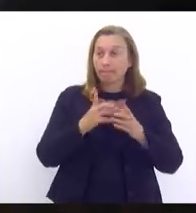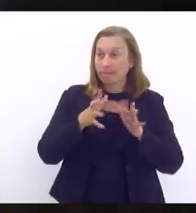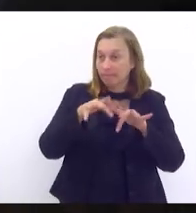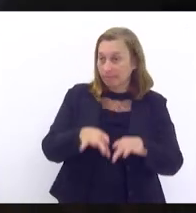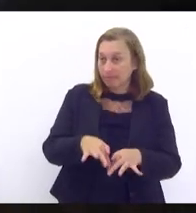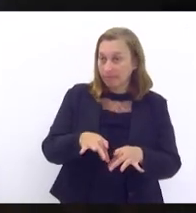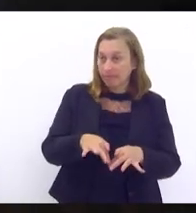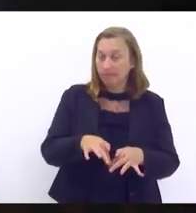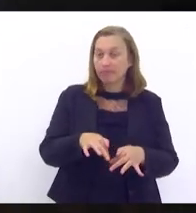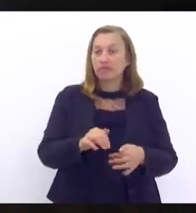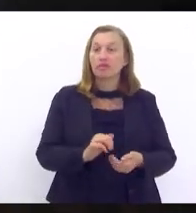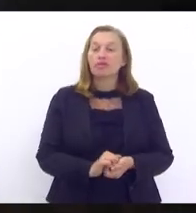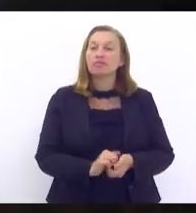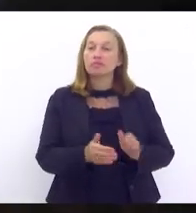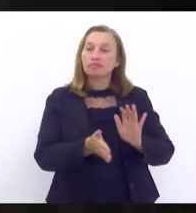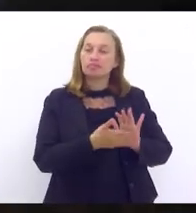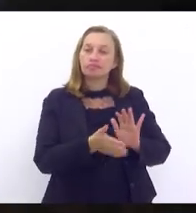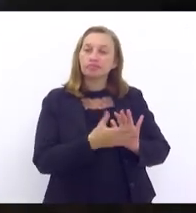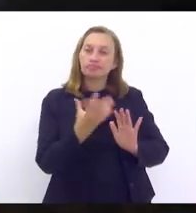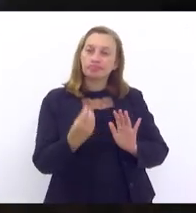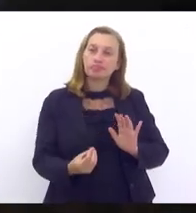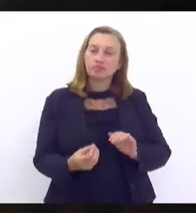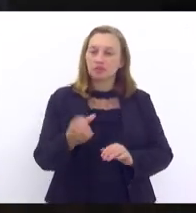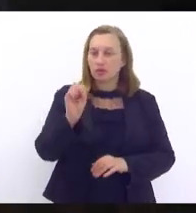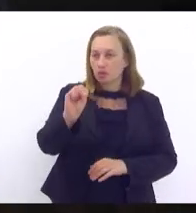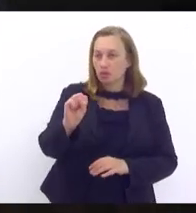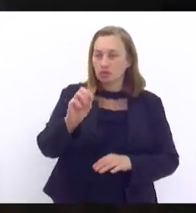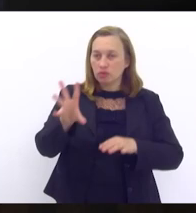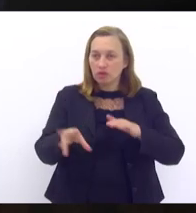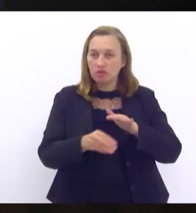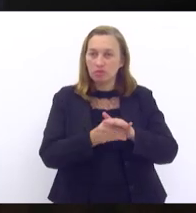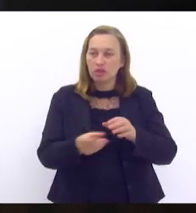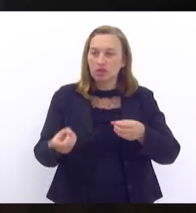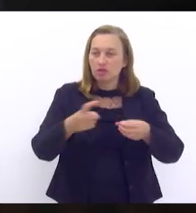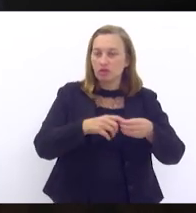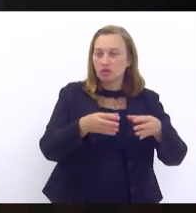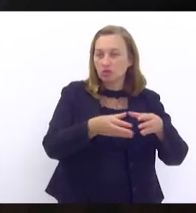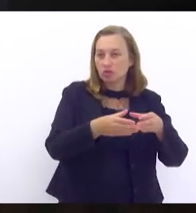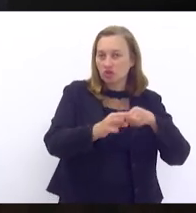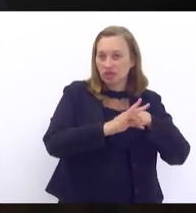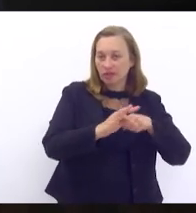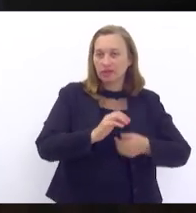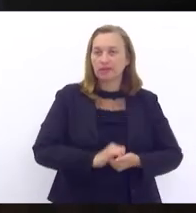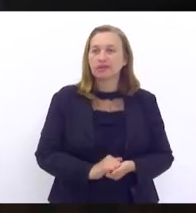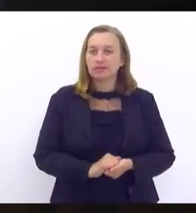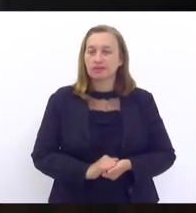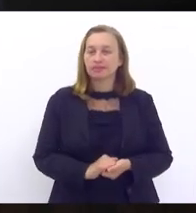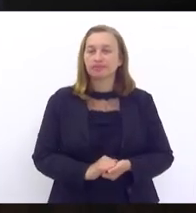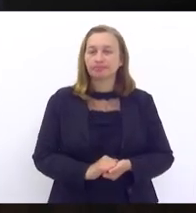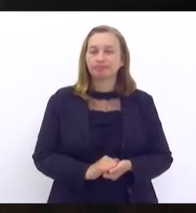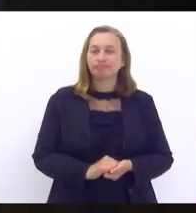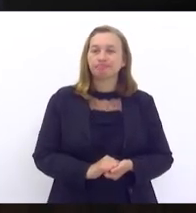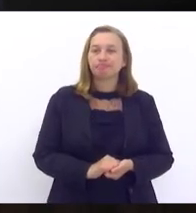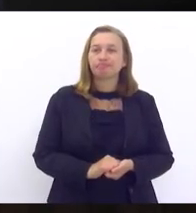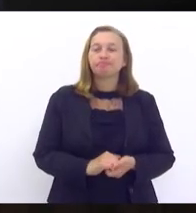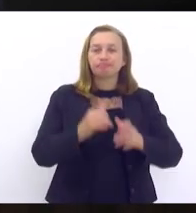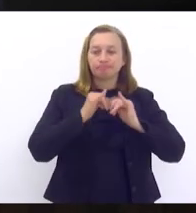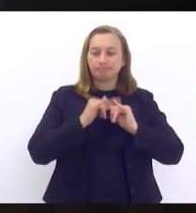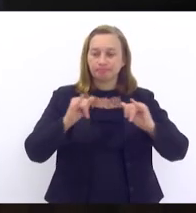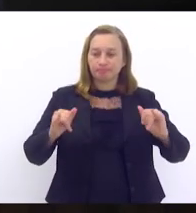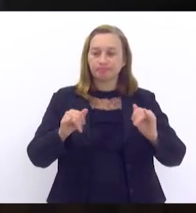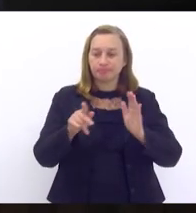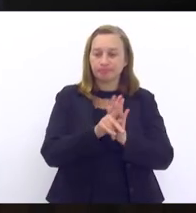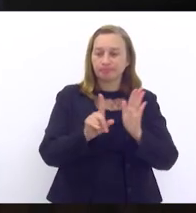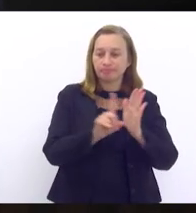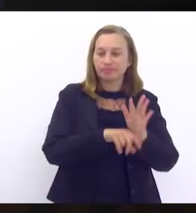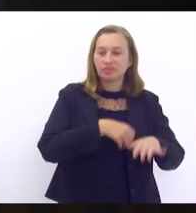encerrada a discussão, a presente proposta recebeu 8 emendas e retorna às comissões técnicas. Anuncio o